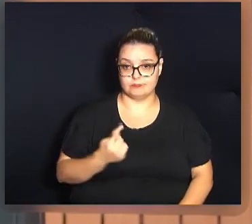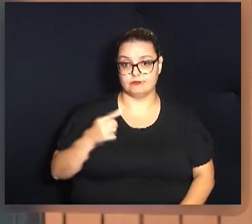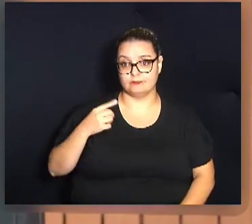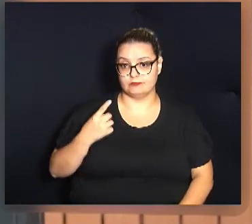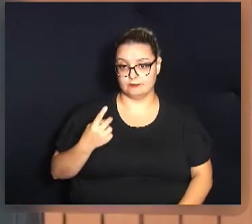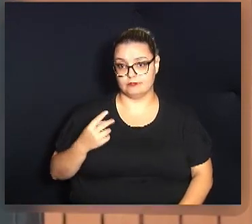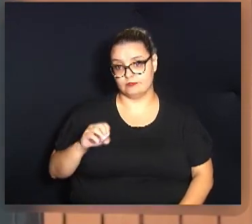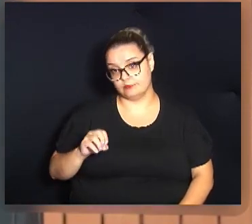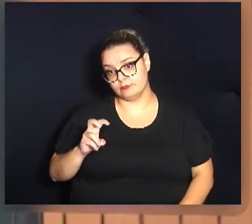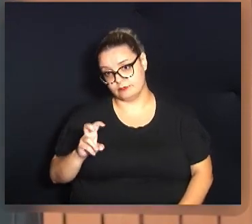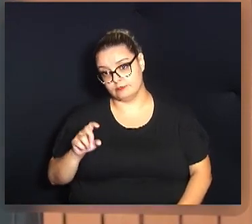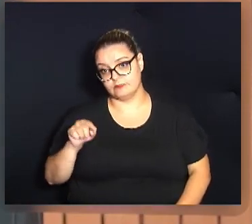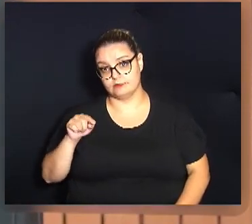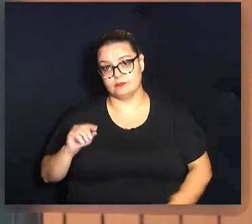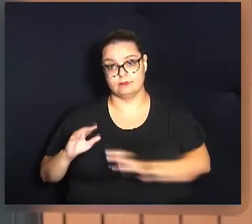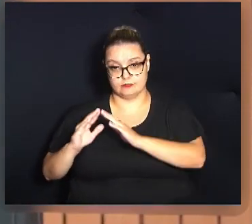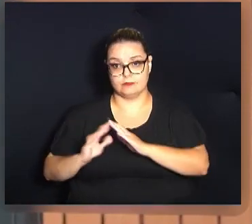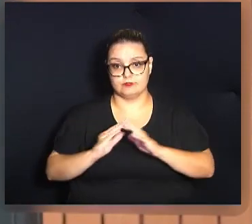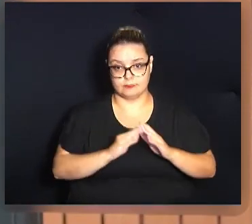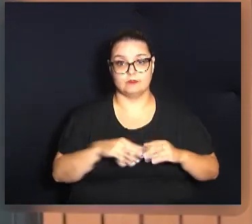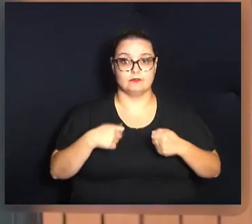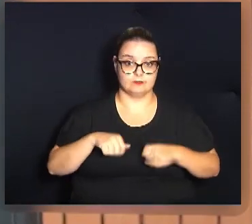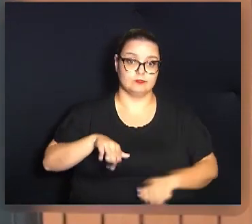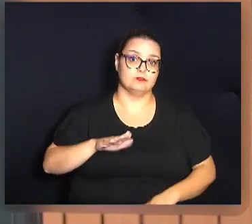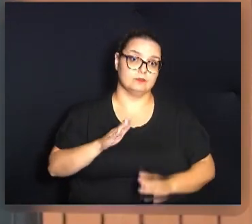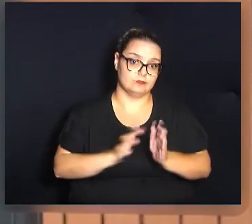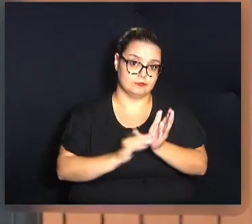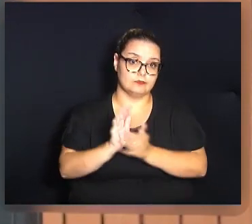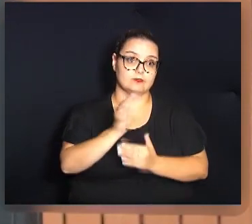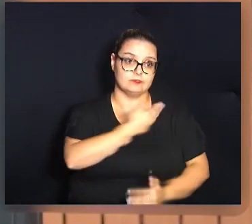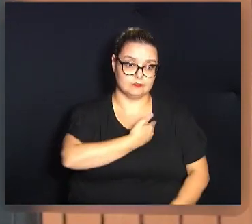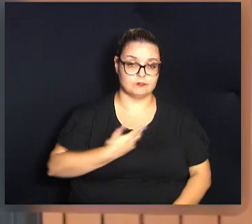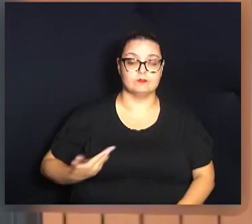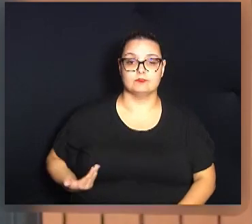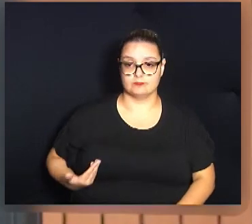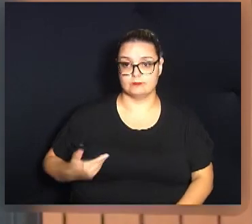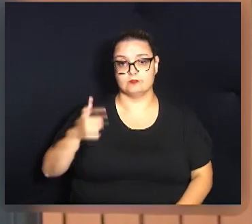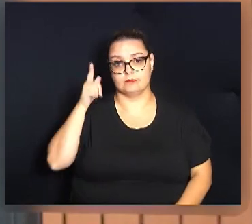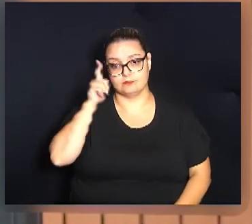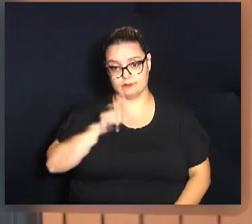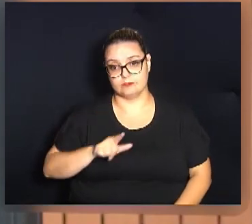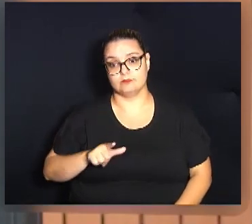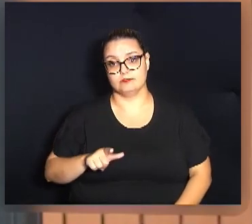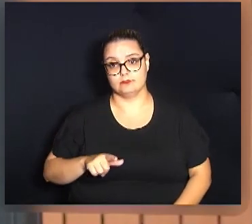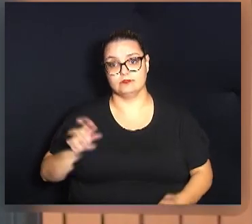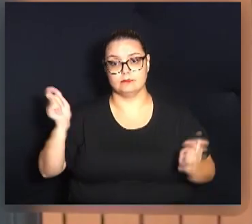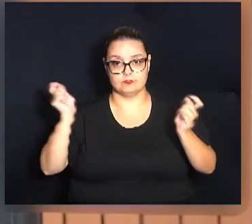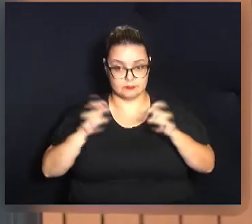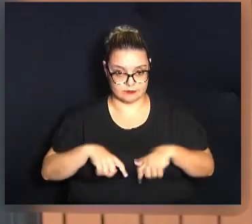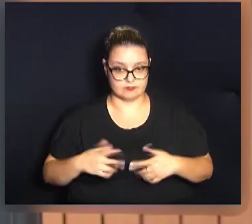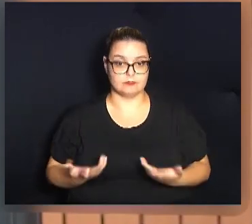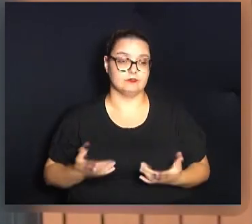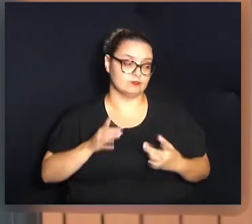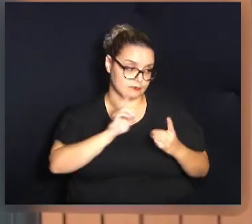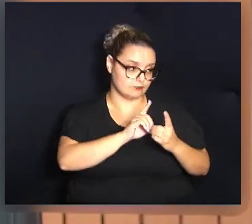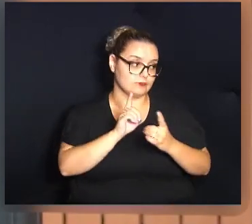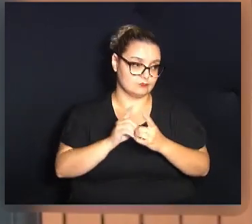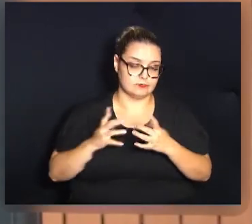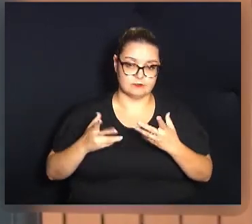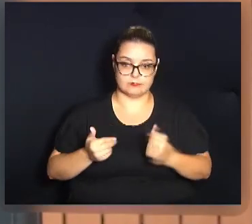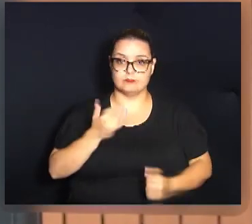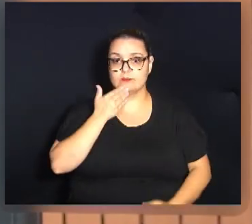precisa de mais servidores para a gente ganhar possibilidade, capacidade de atender toda a